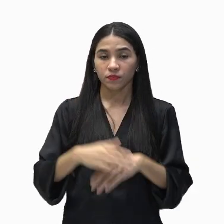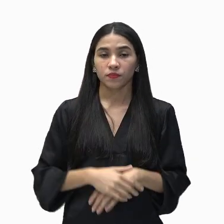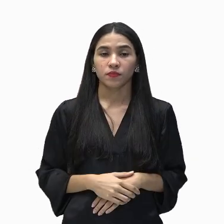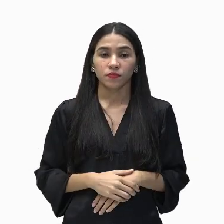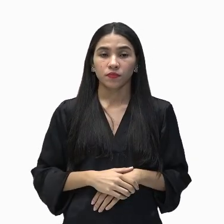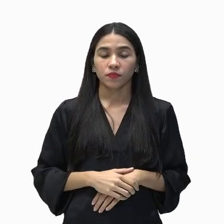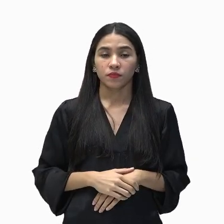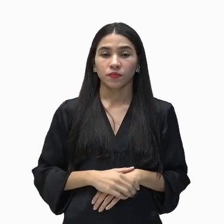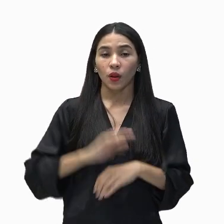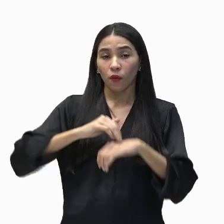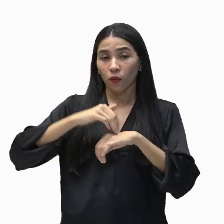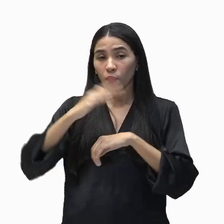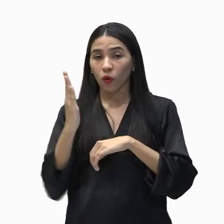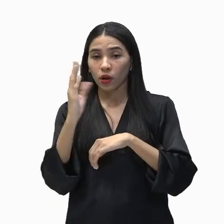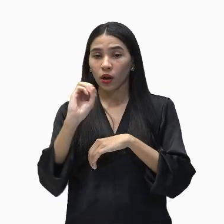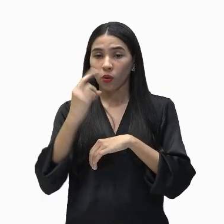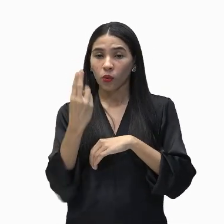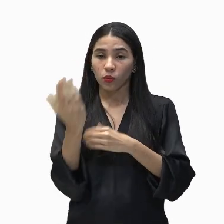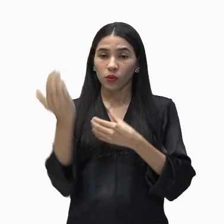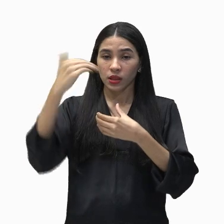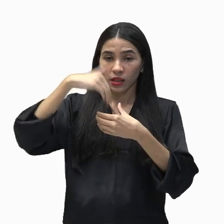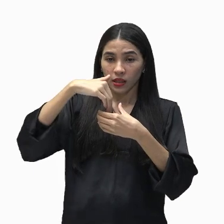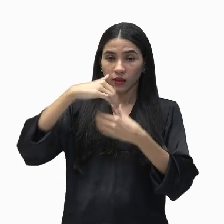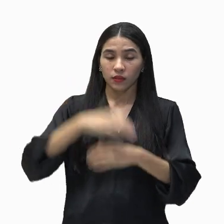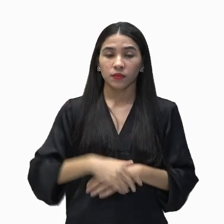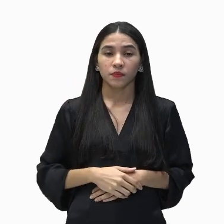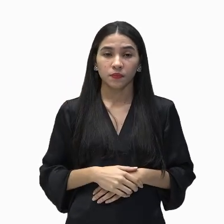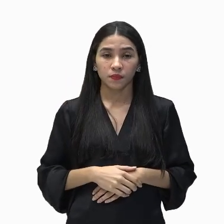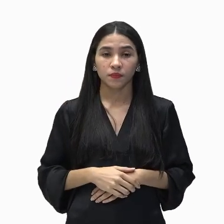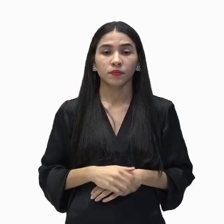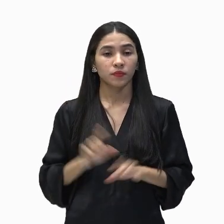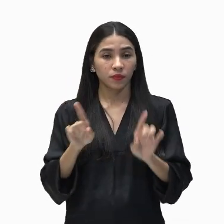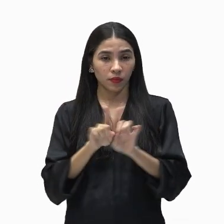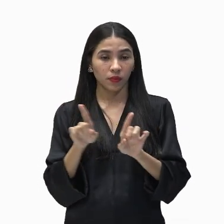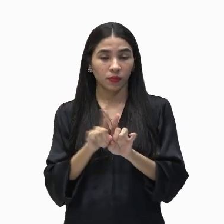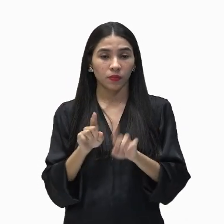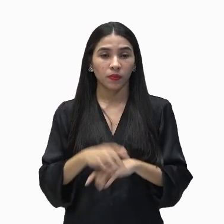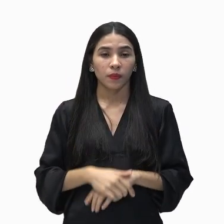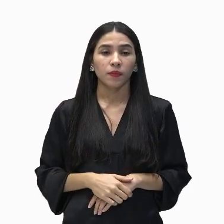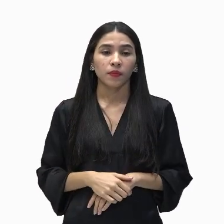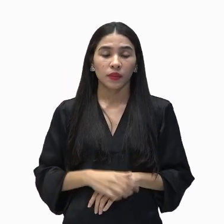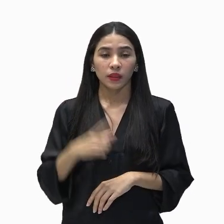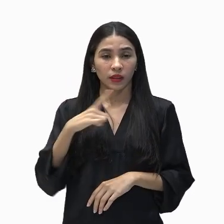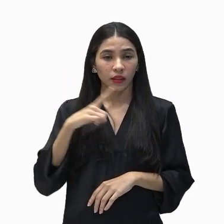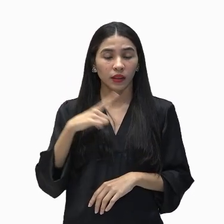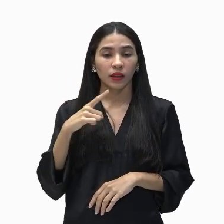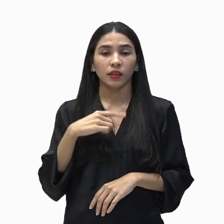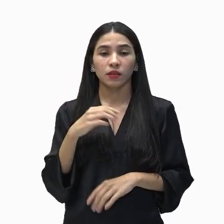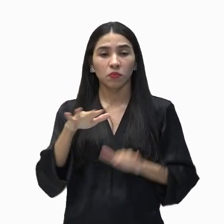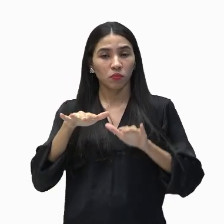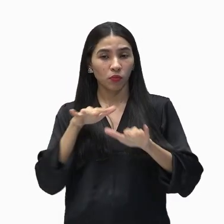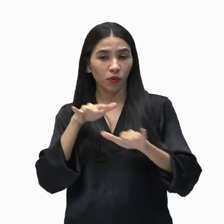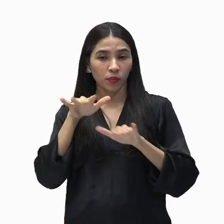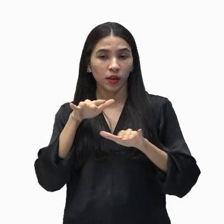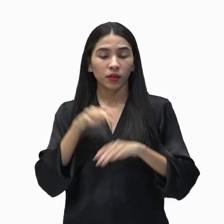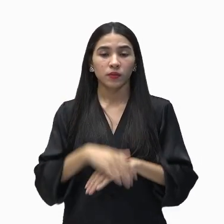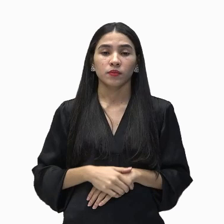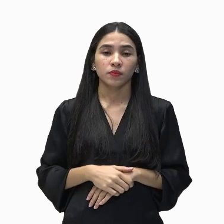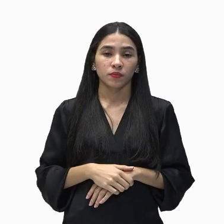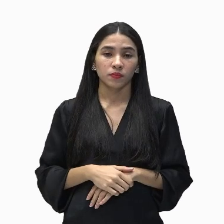ou externos, eles acabam também tendo certos movimentos, né? Nós temos